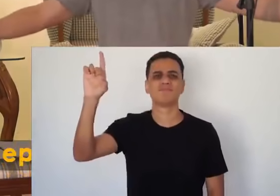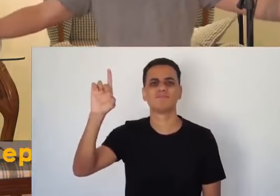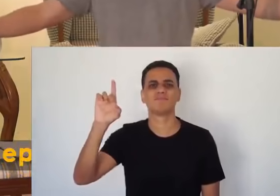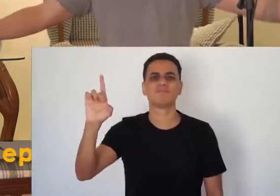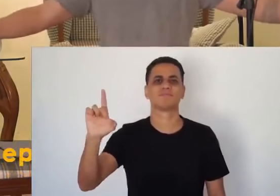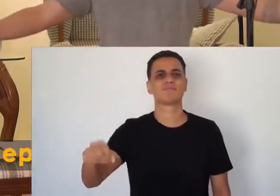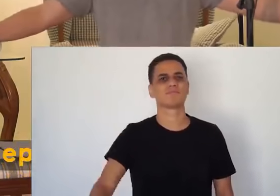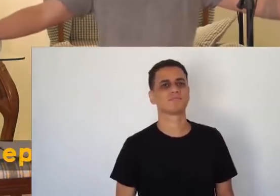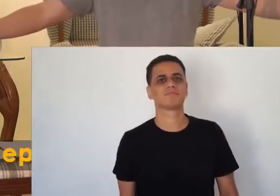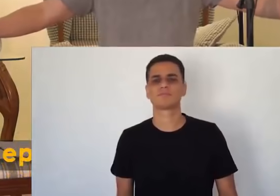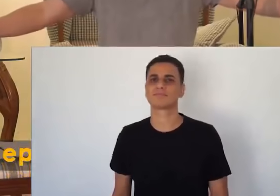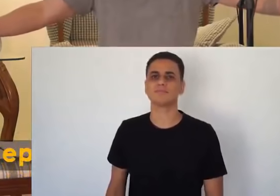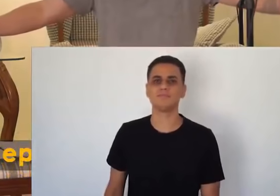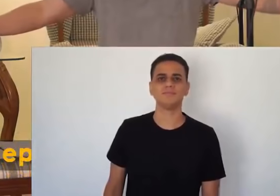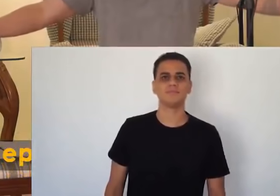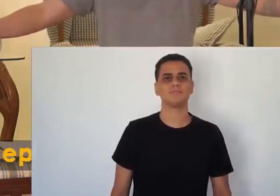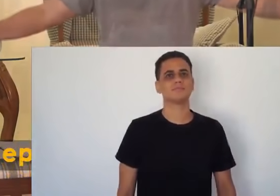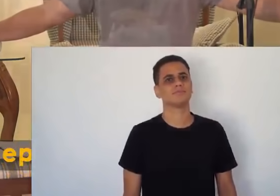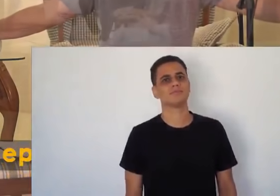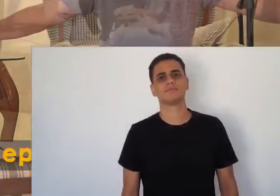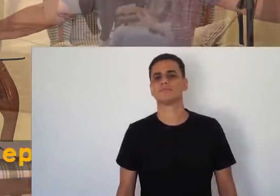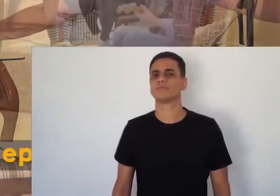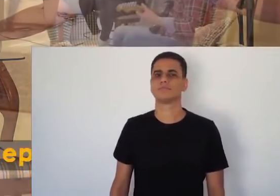nada nos separa.